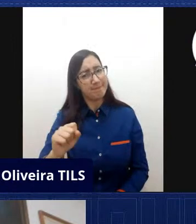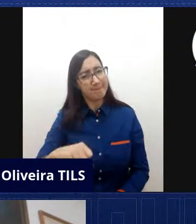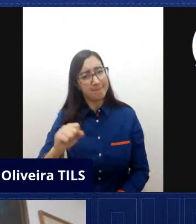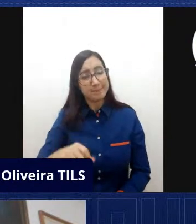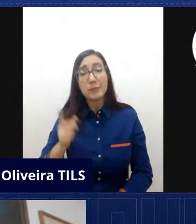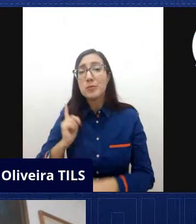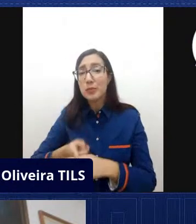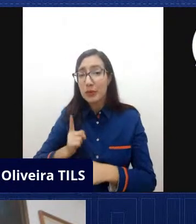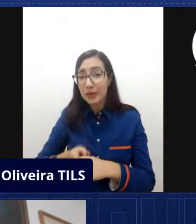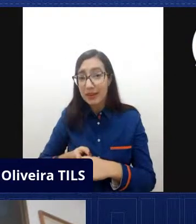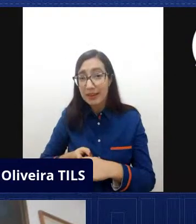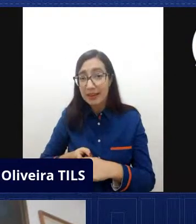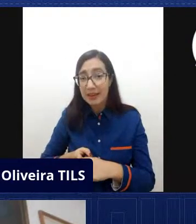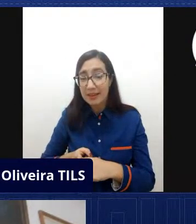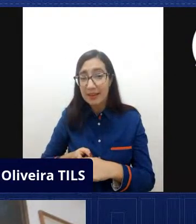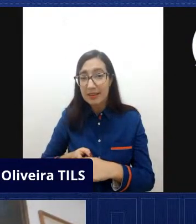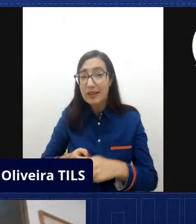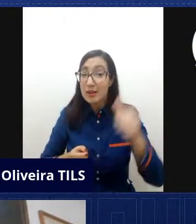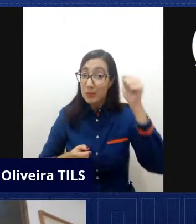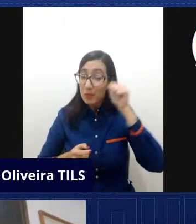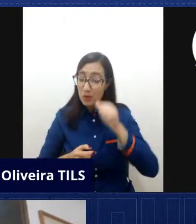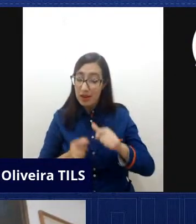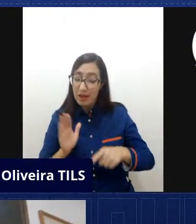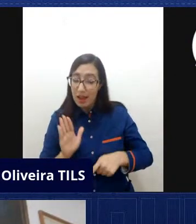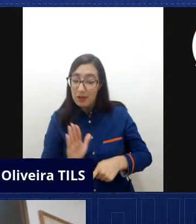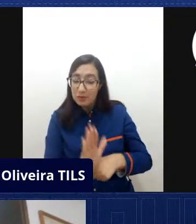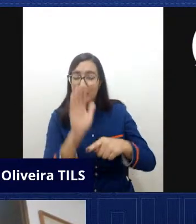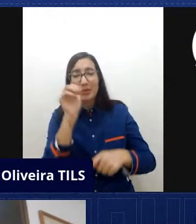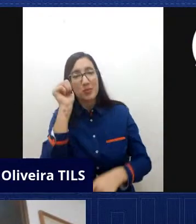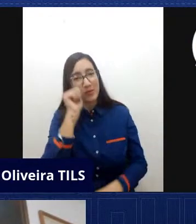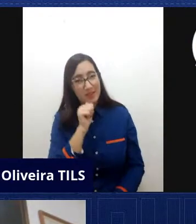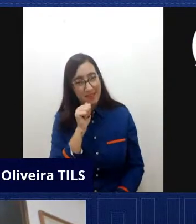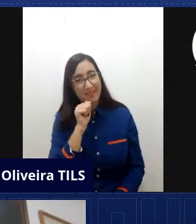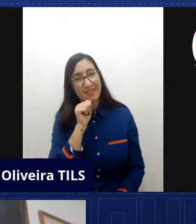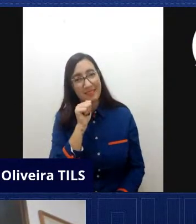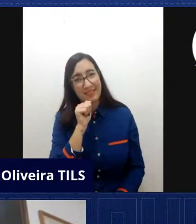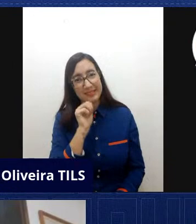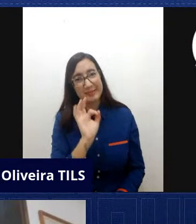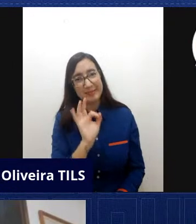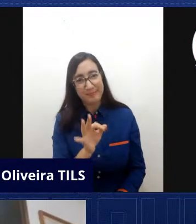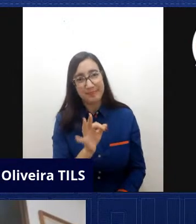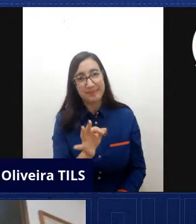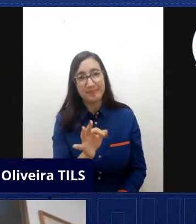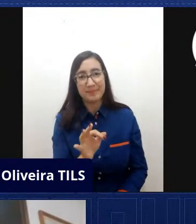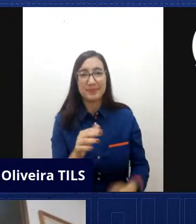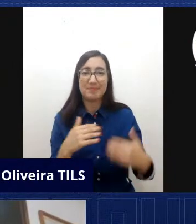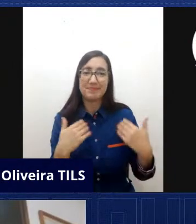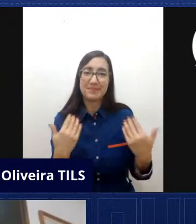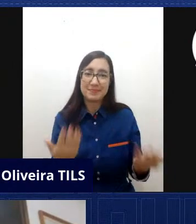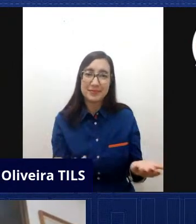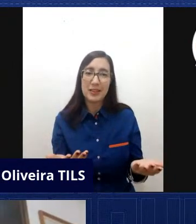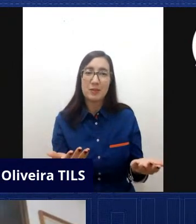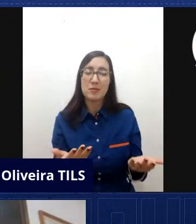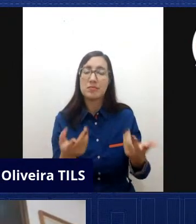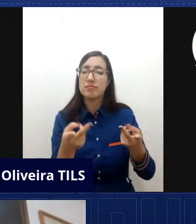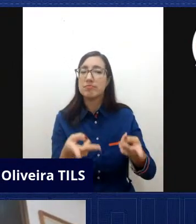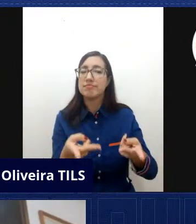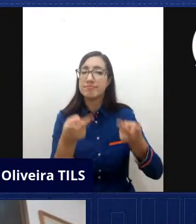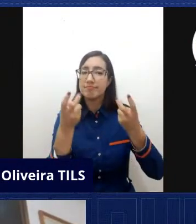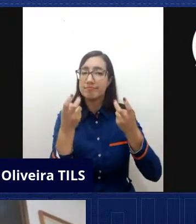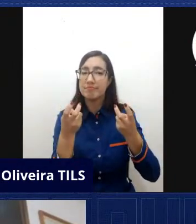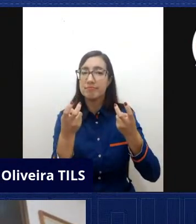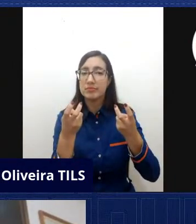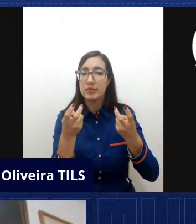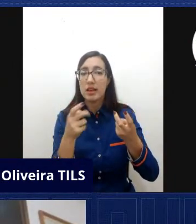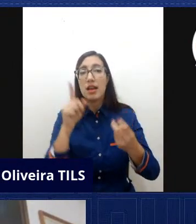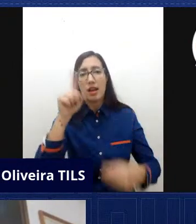outras mulheres a tentar não se sobrecarregar, mas ficar naquele ciclo. Então, assim, a gente vê que é uma coisa muito séria,